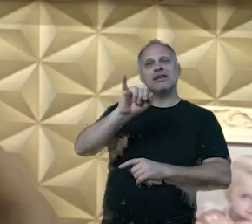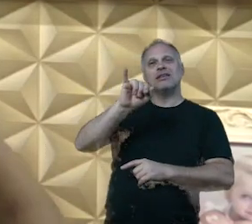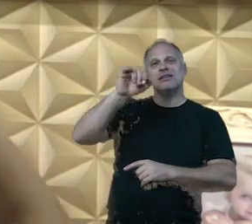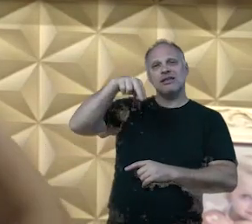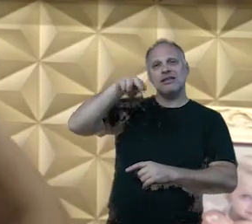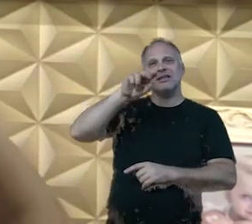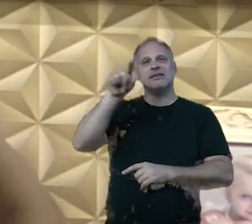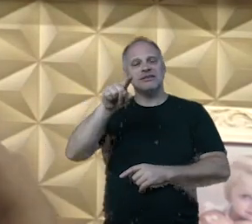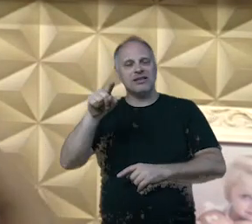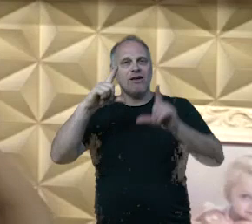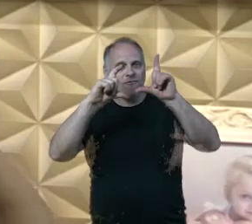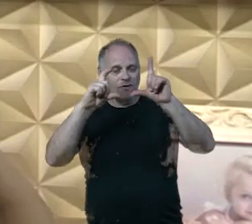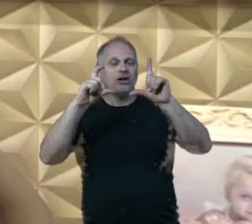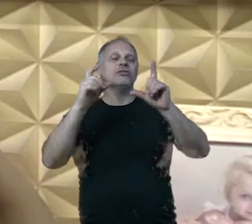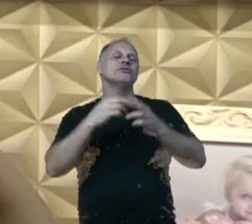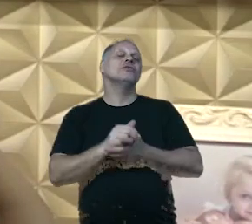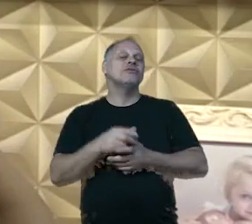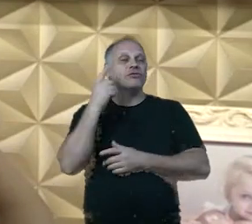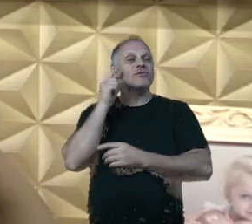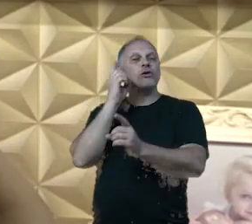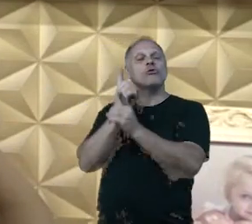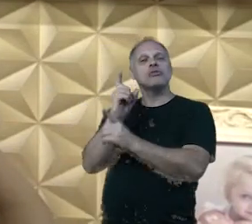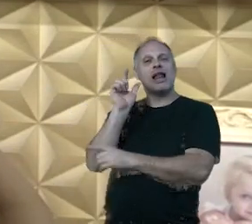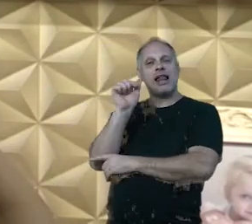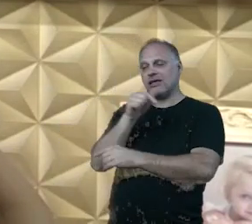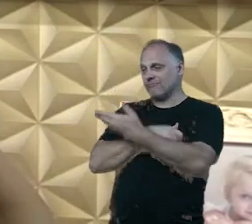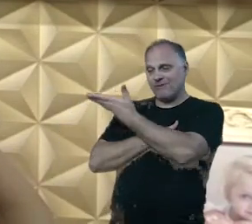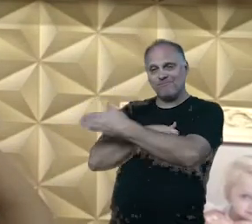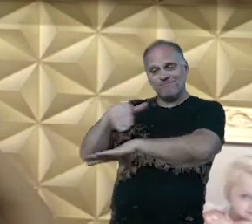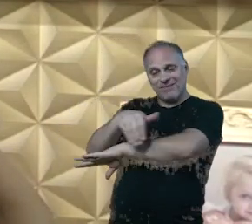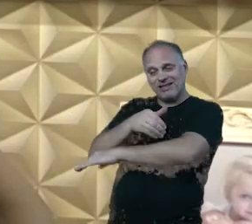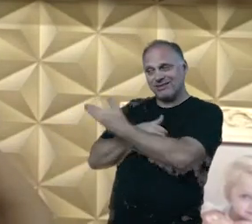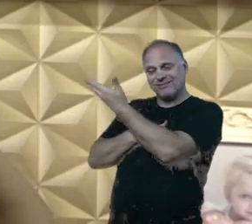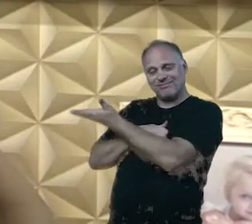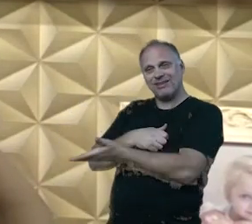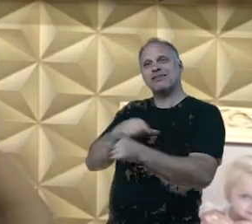@nzfotopoesia, vai ter ali o link com acesso para o meu